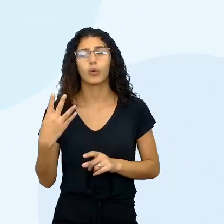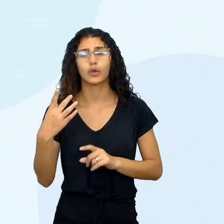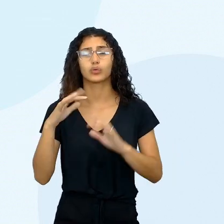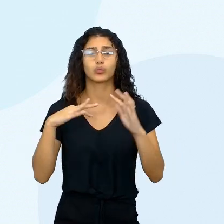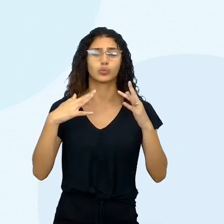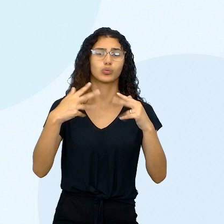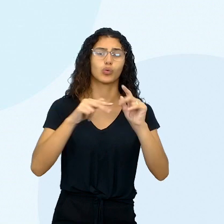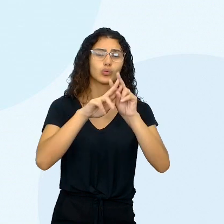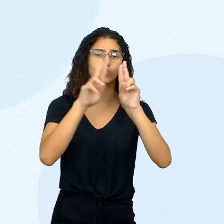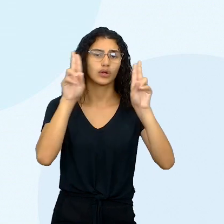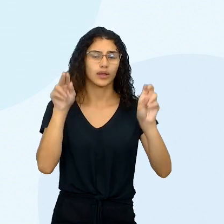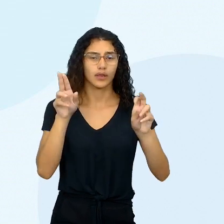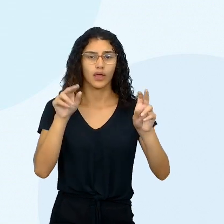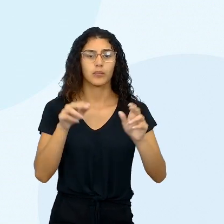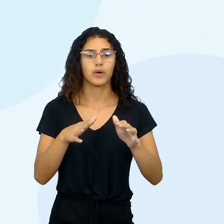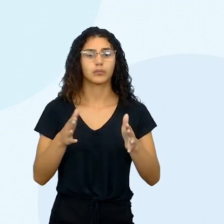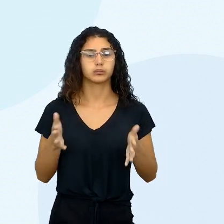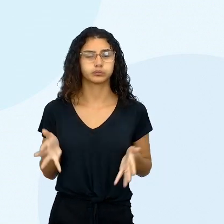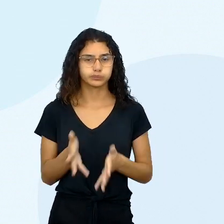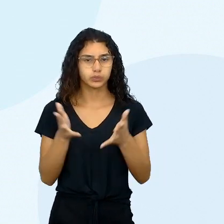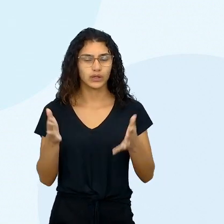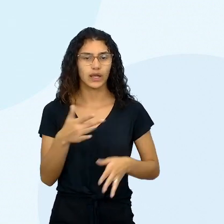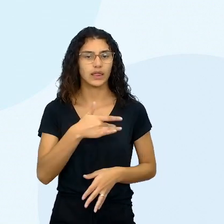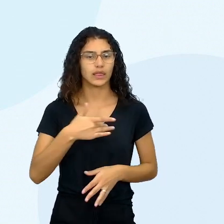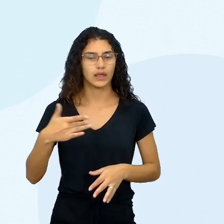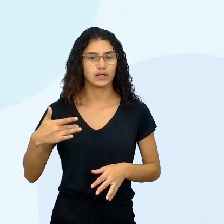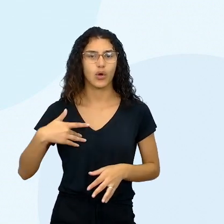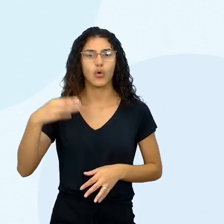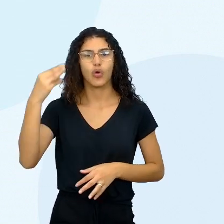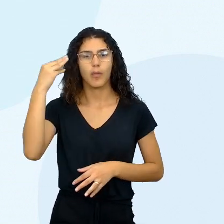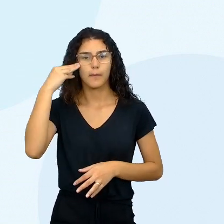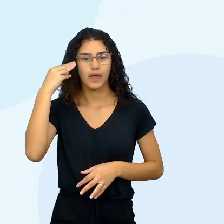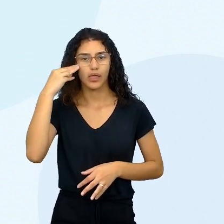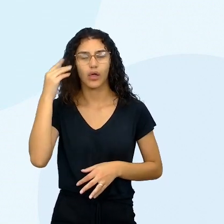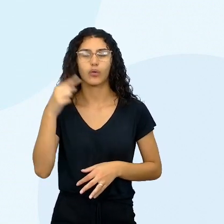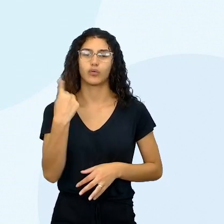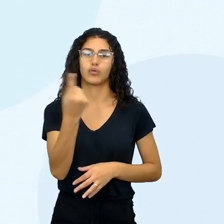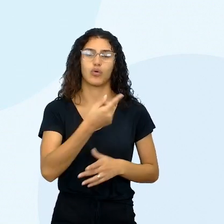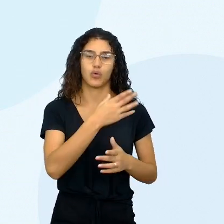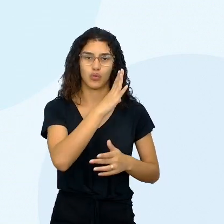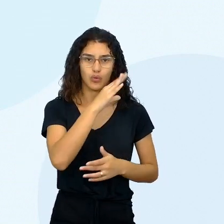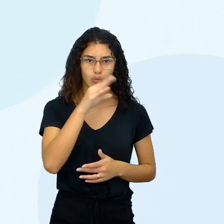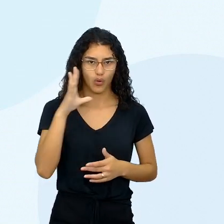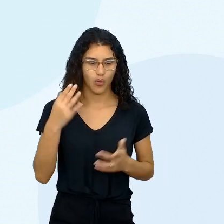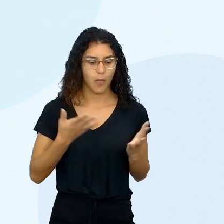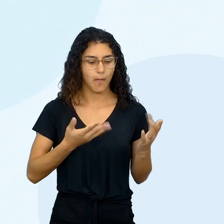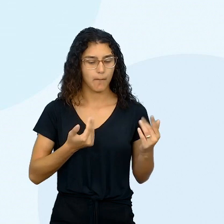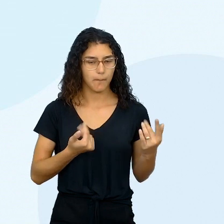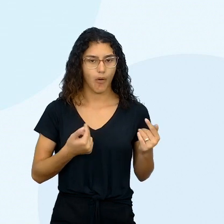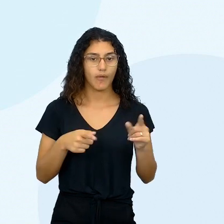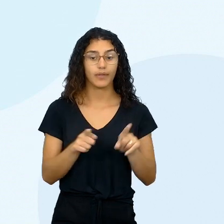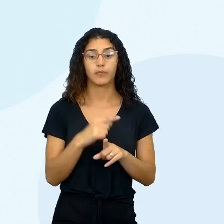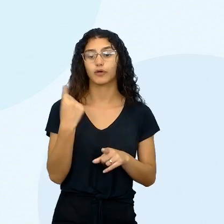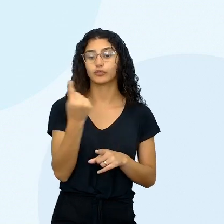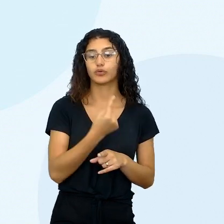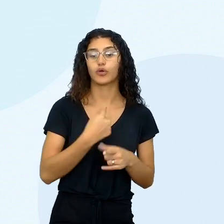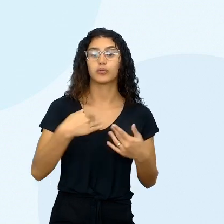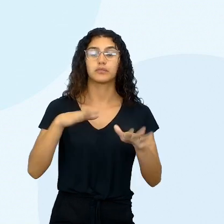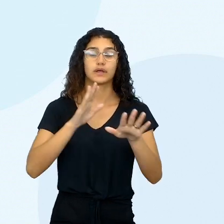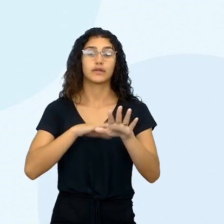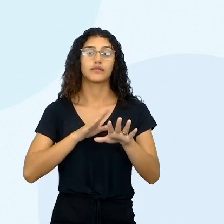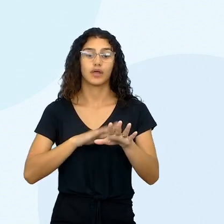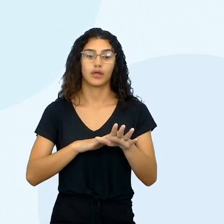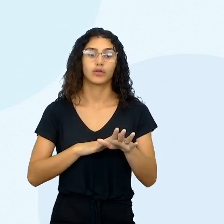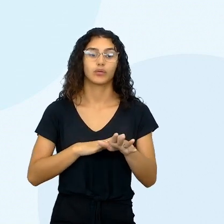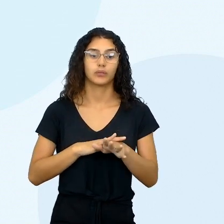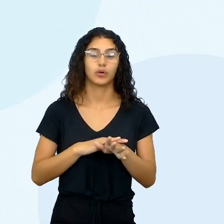esses assuntos influenciam na saúde mental dos nossos jovens, e também na nossa, né? Mas aí, no caso, a pesquisa foi